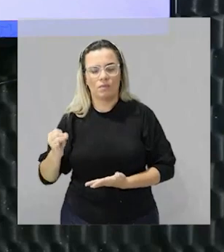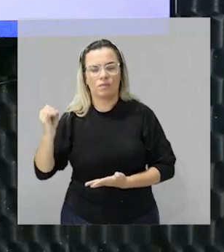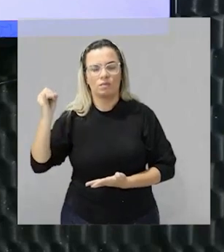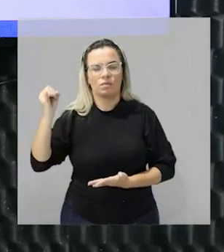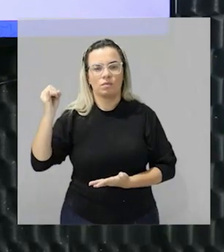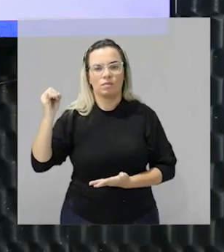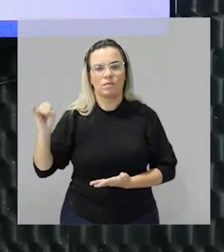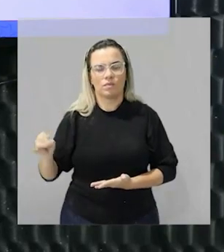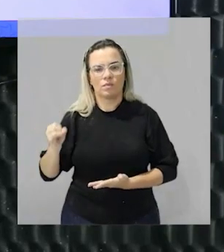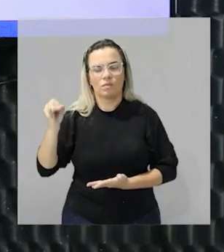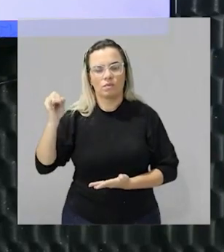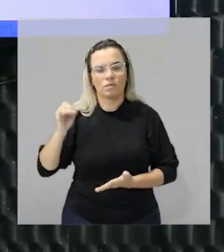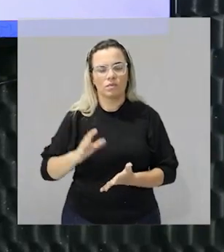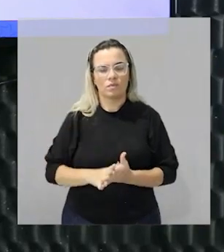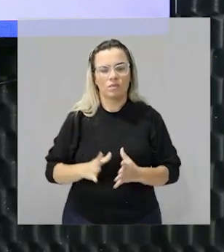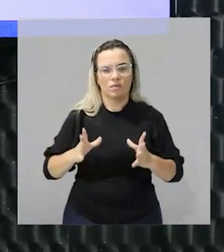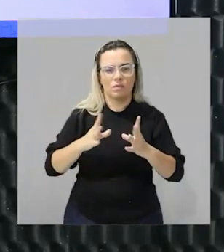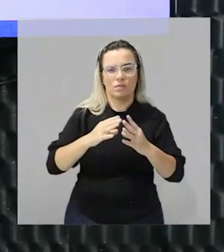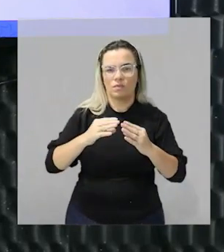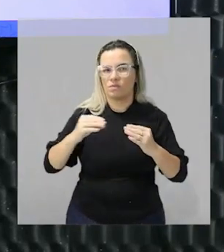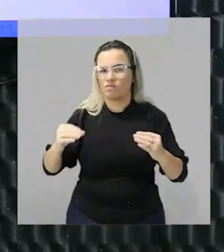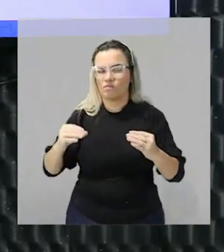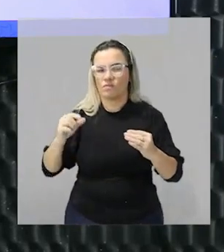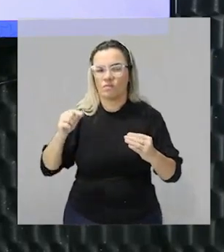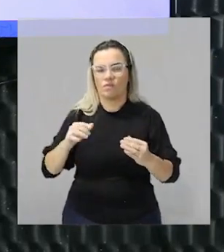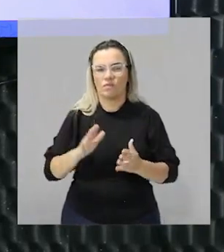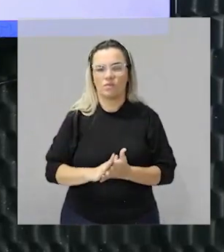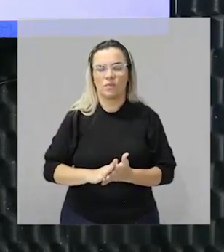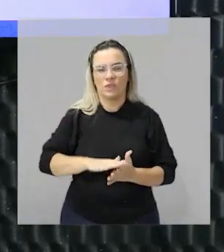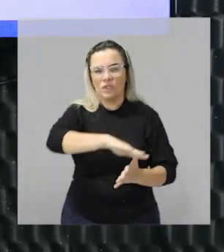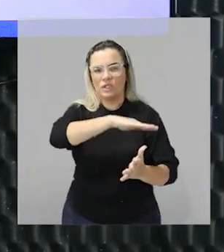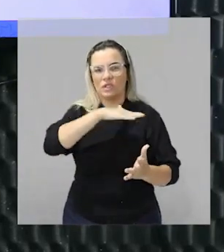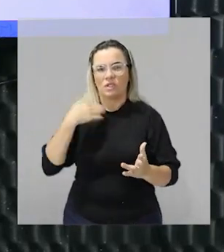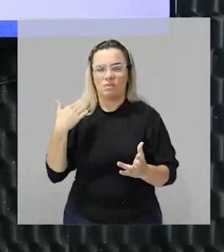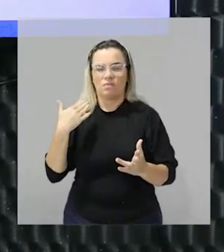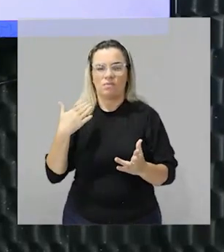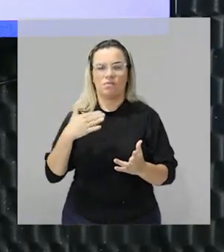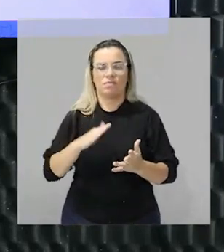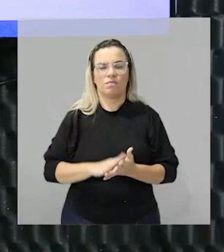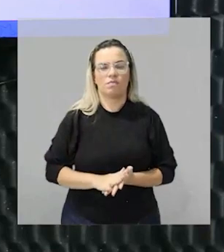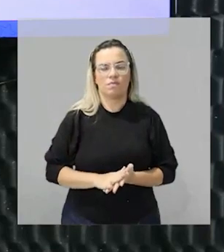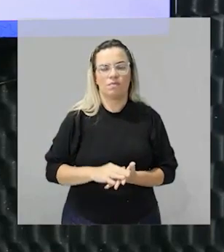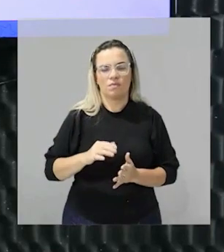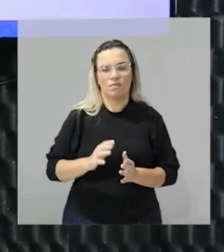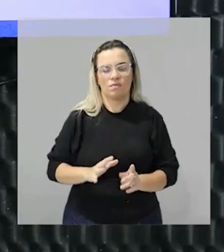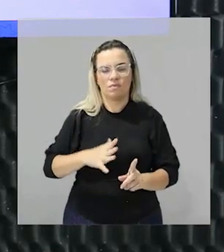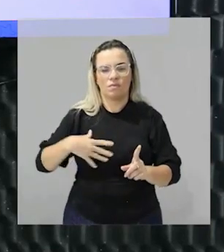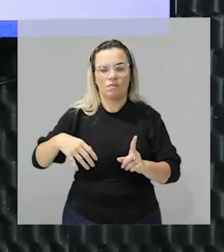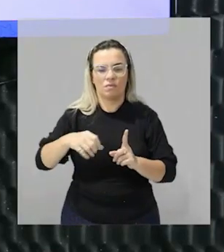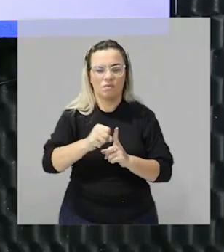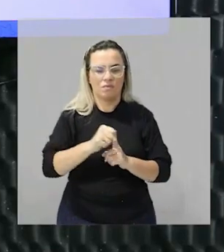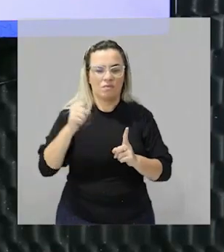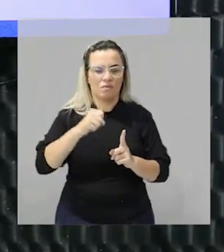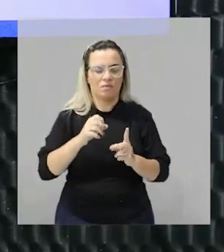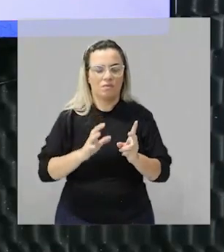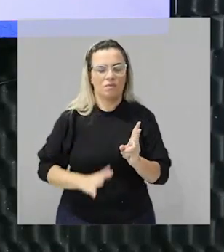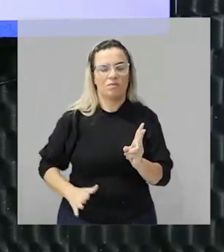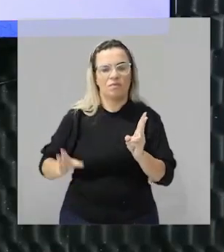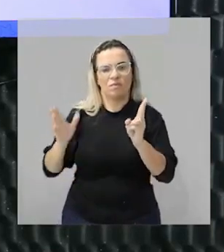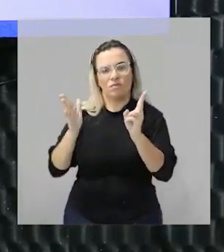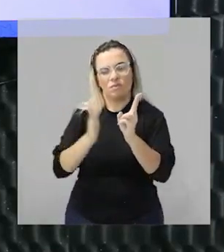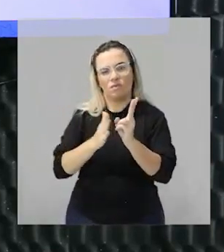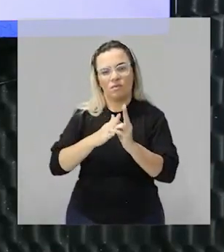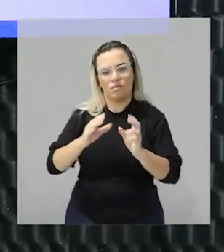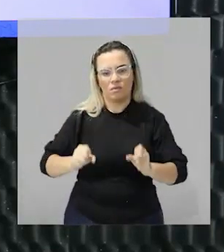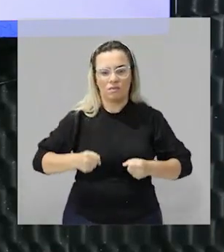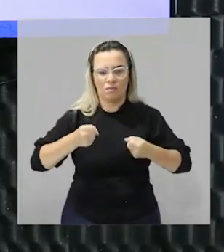se exterminar, se praticar o genocídio dessas sociedades indígenas, para que eles pudessem